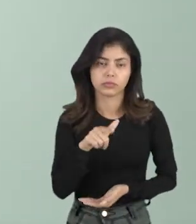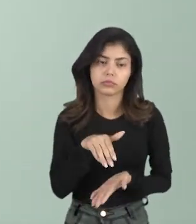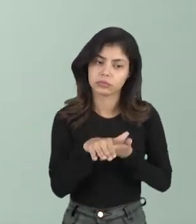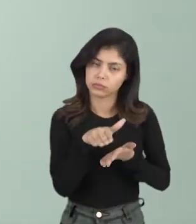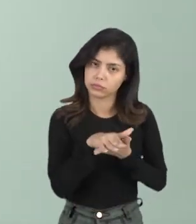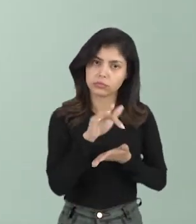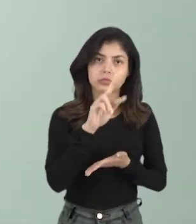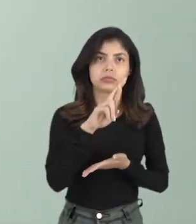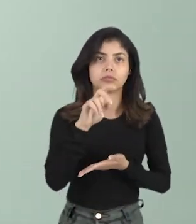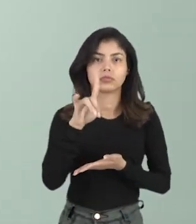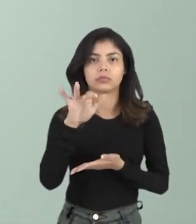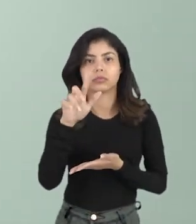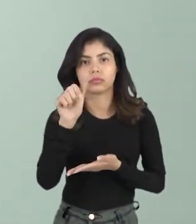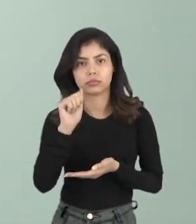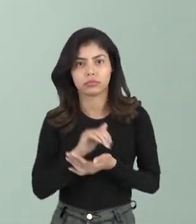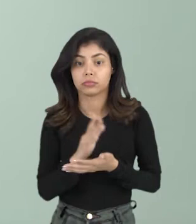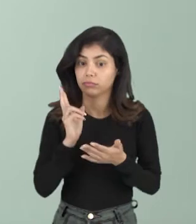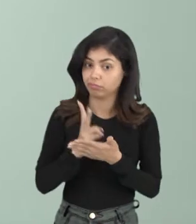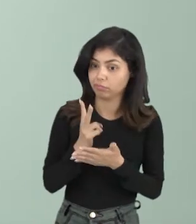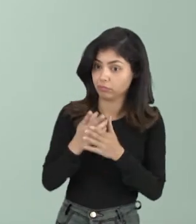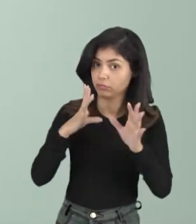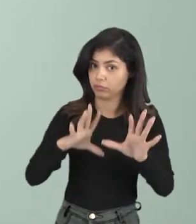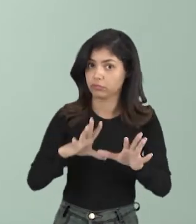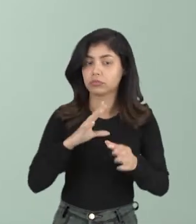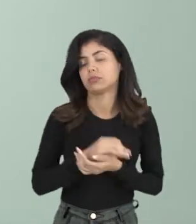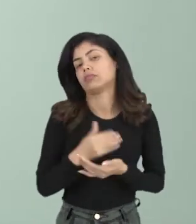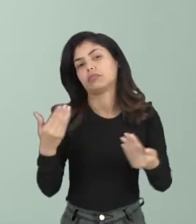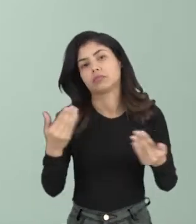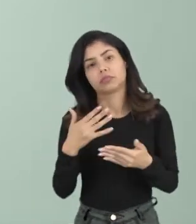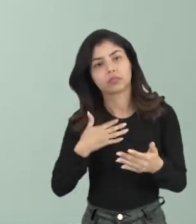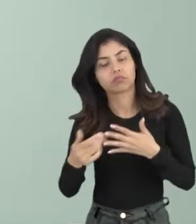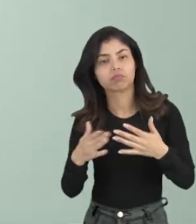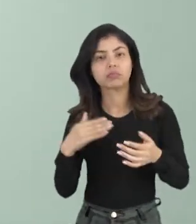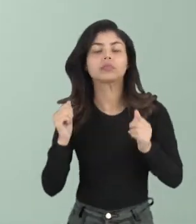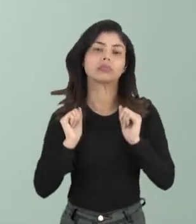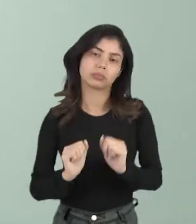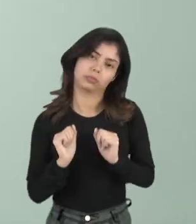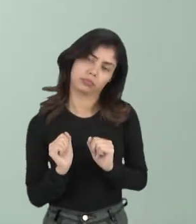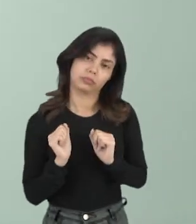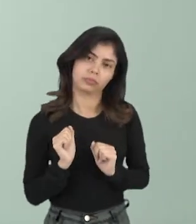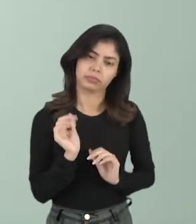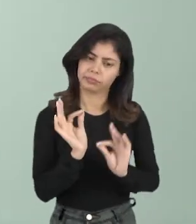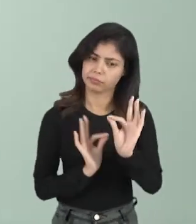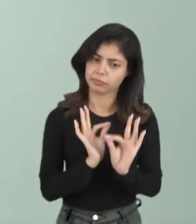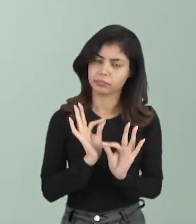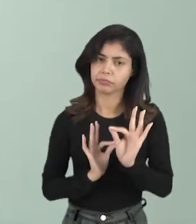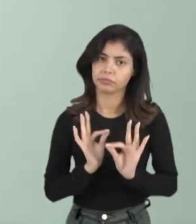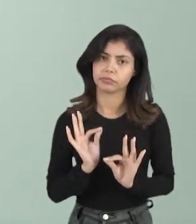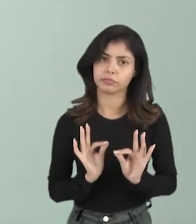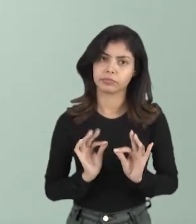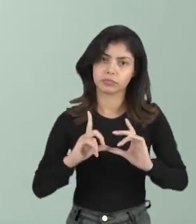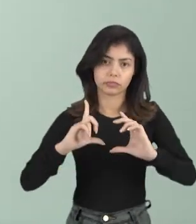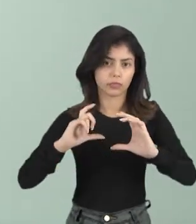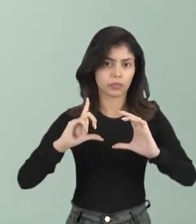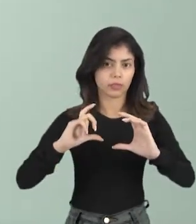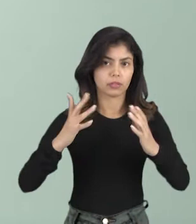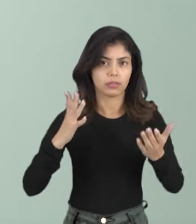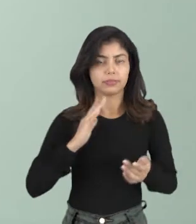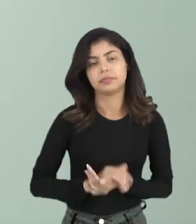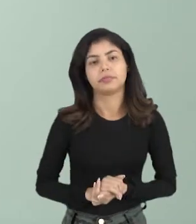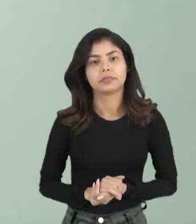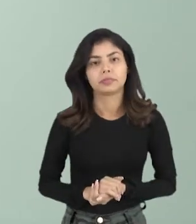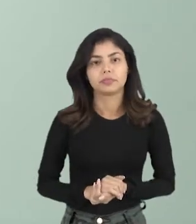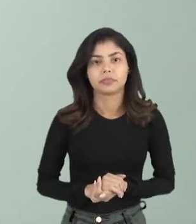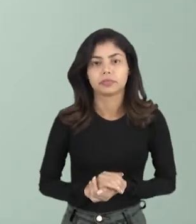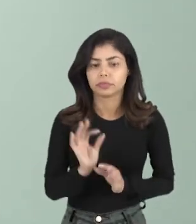essa imagem. Mas nem sempre foi dessa forma. Hoje qualquer um de nós pode manusear uma câmera fotográfica